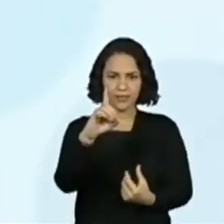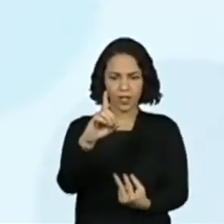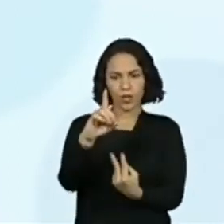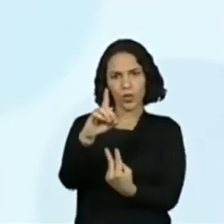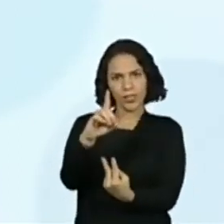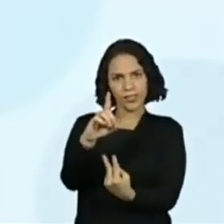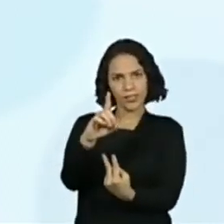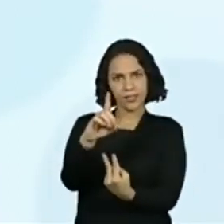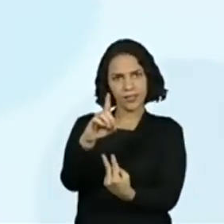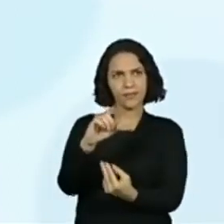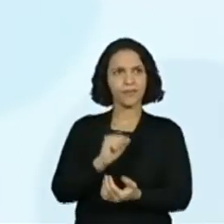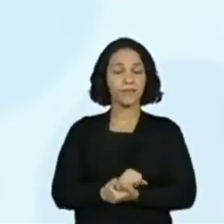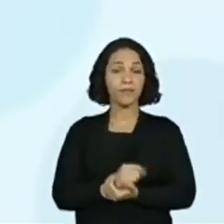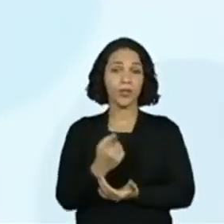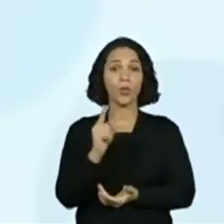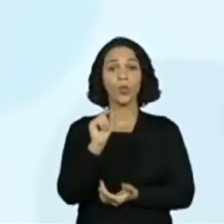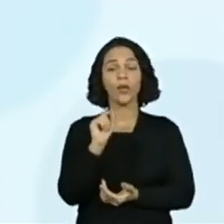mais